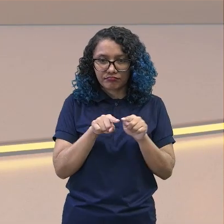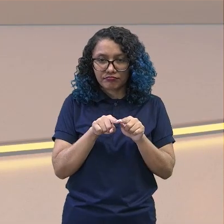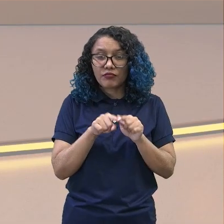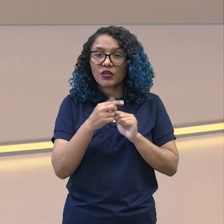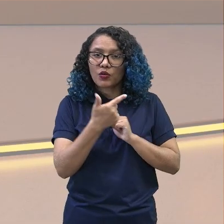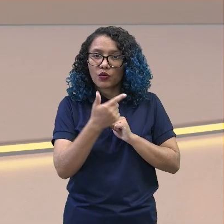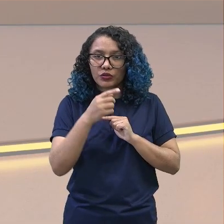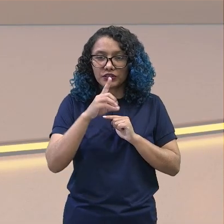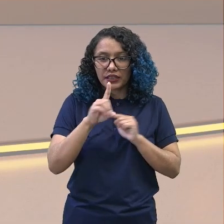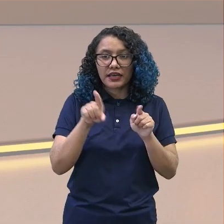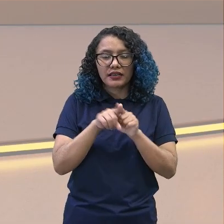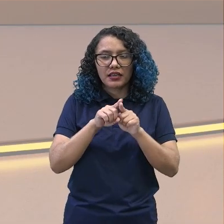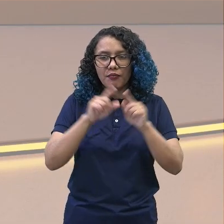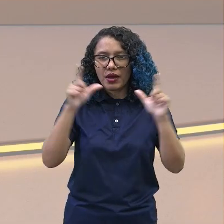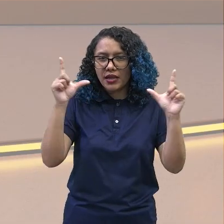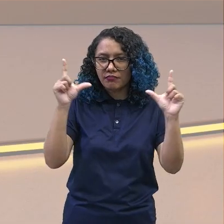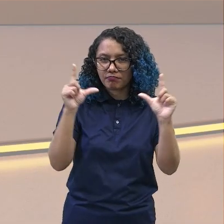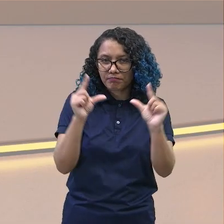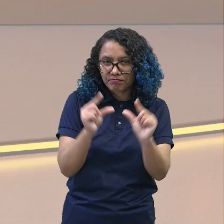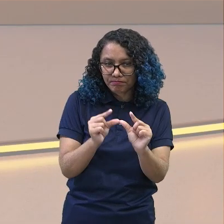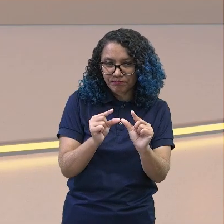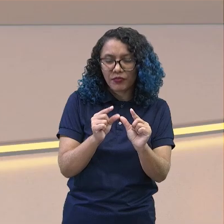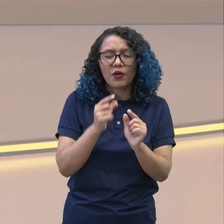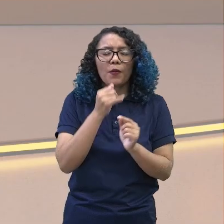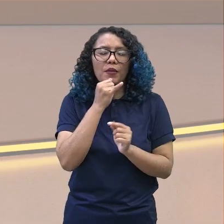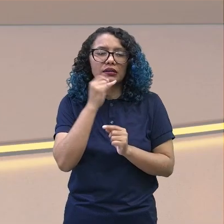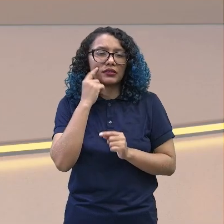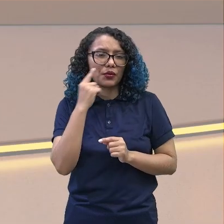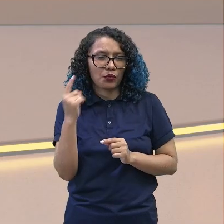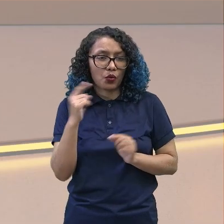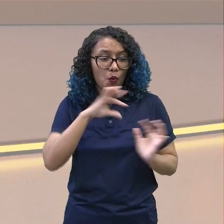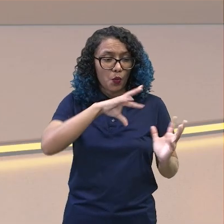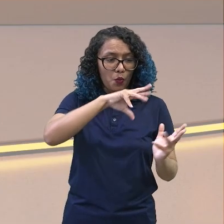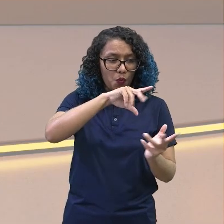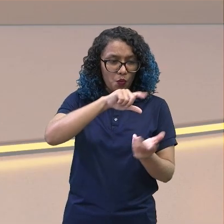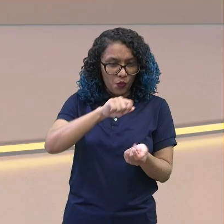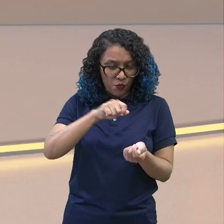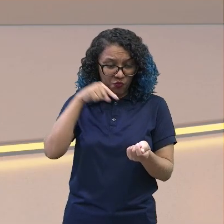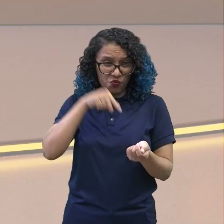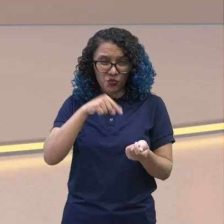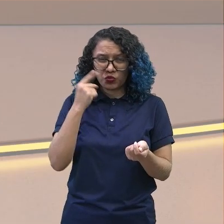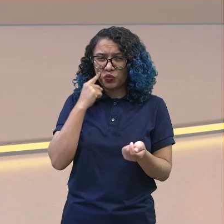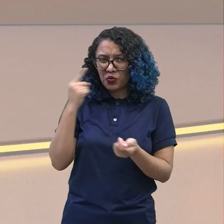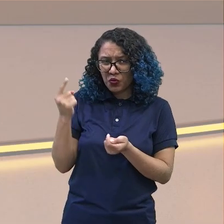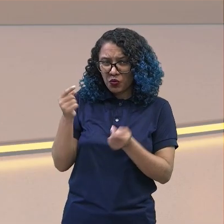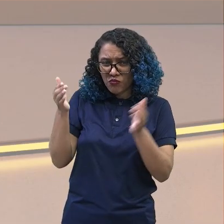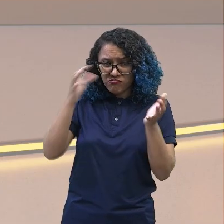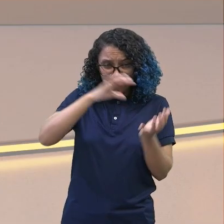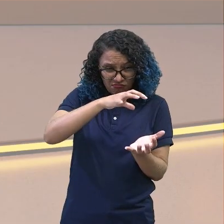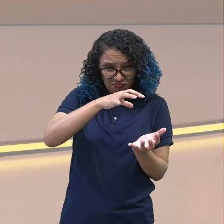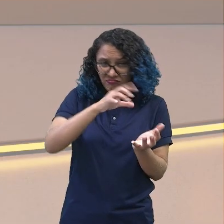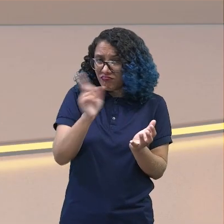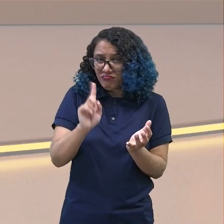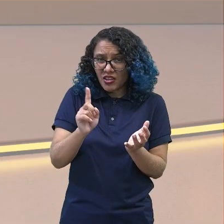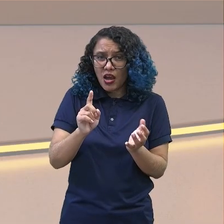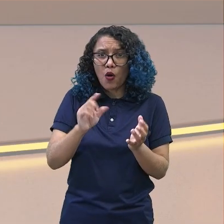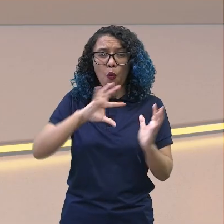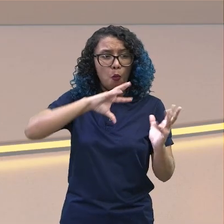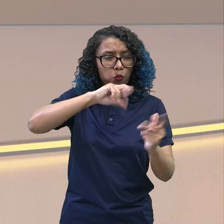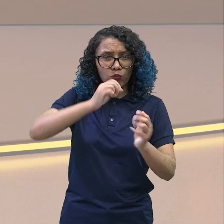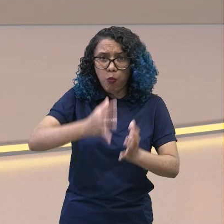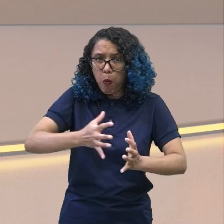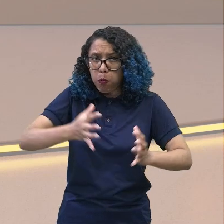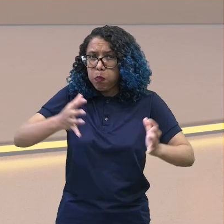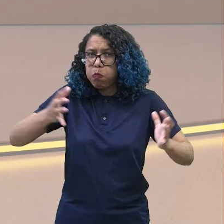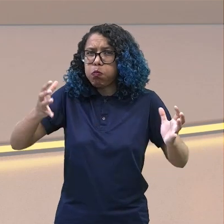por exemplo, Mundi, que vocês estão observando aqui, olha, ele não é desse tamanho, né? O nosso planeta é bem maior que isso. Então, a gente